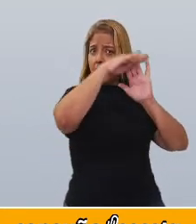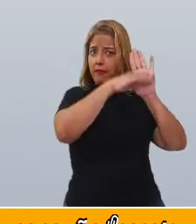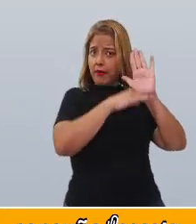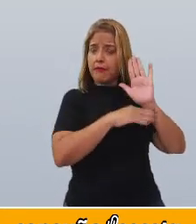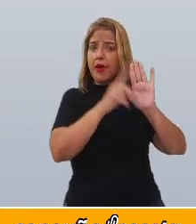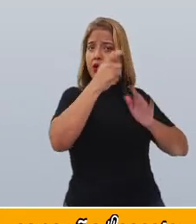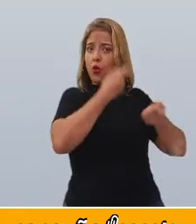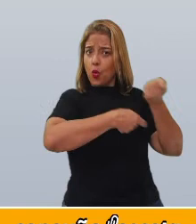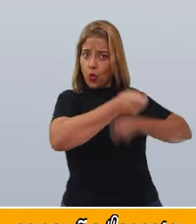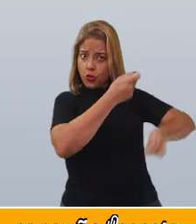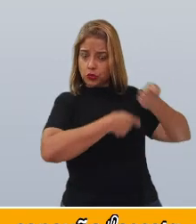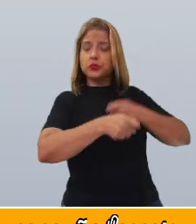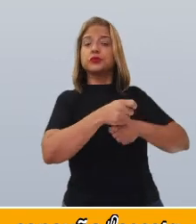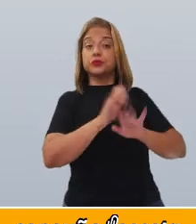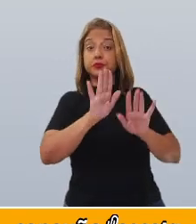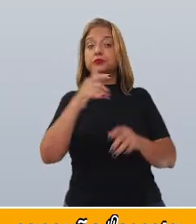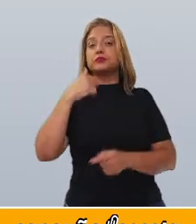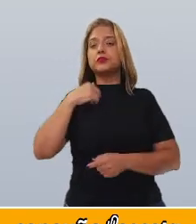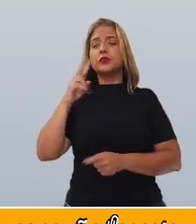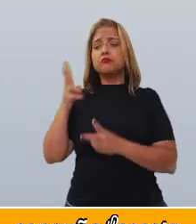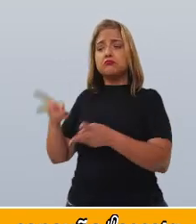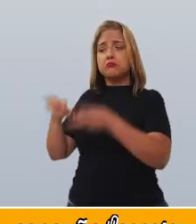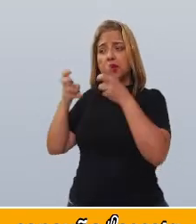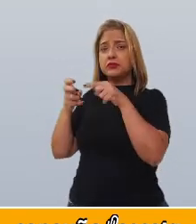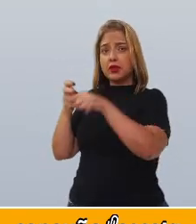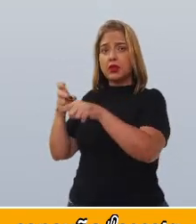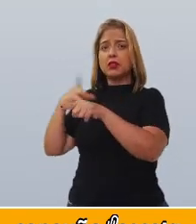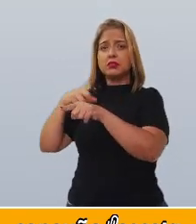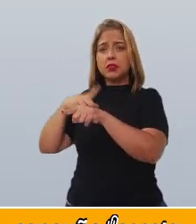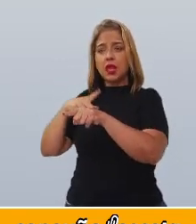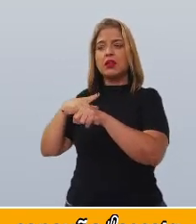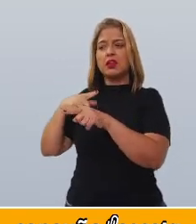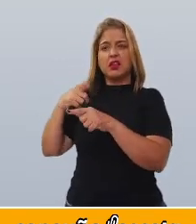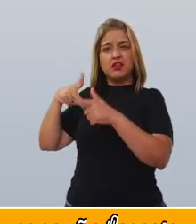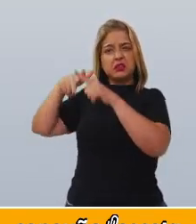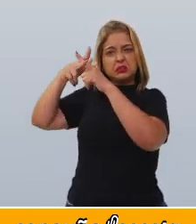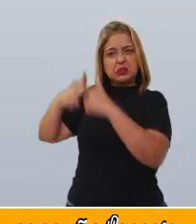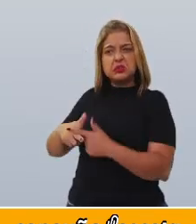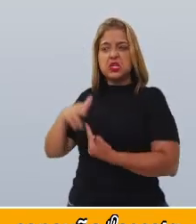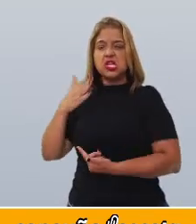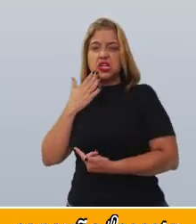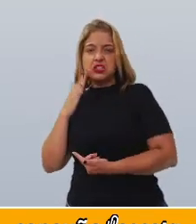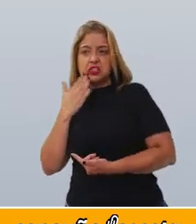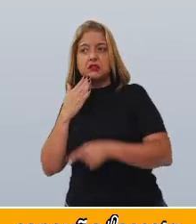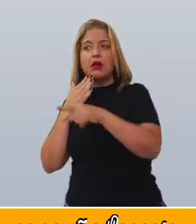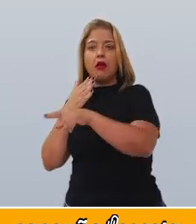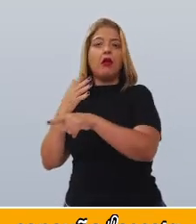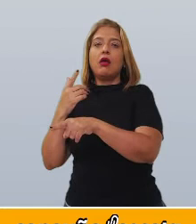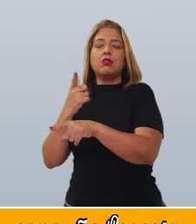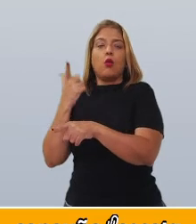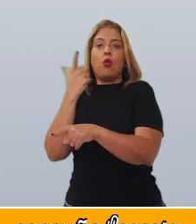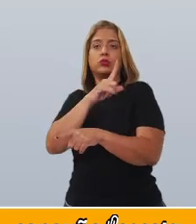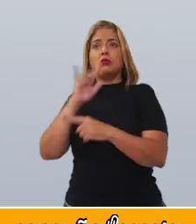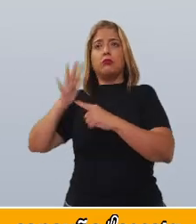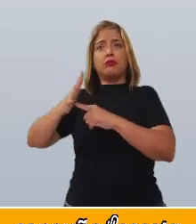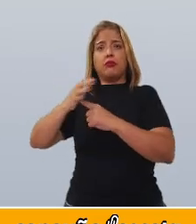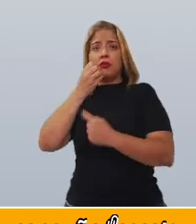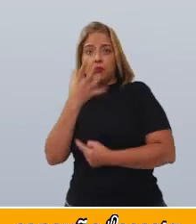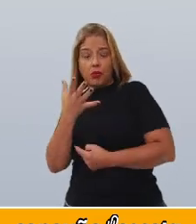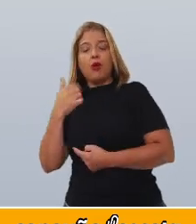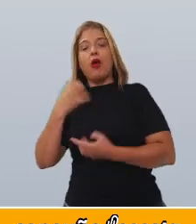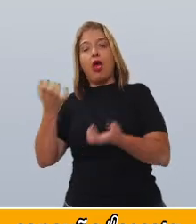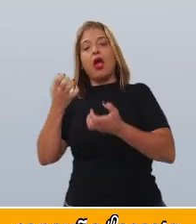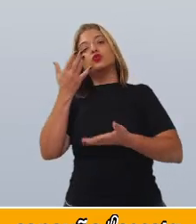e constatando que o defeito compromete o bom funcionamento do meu ventilador, venho solicitar a troca do